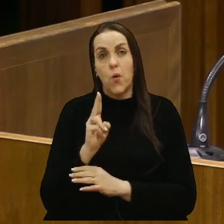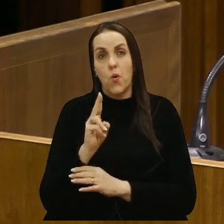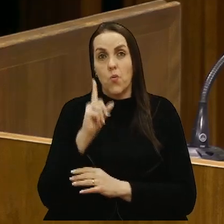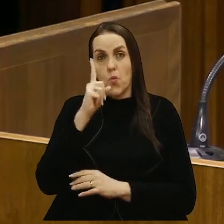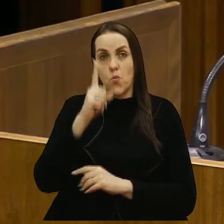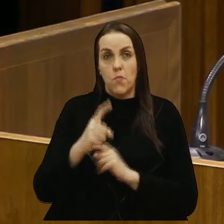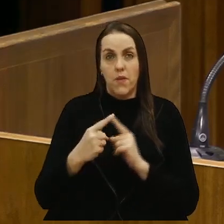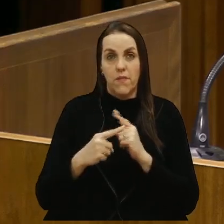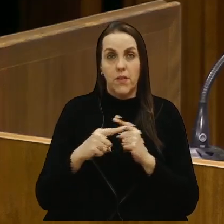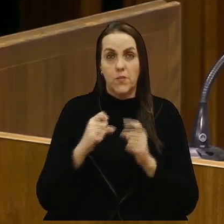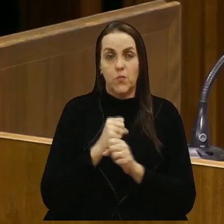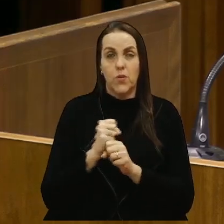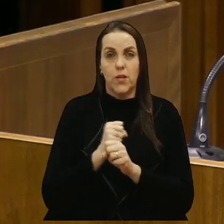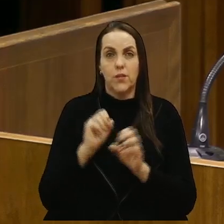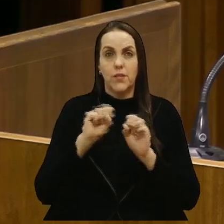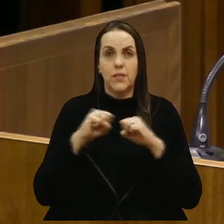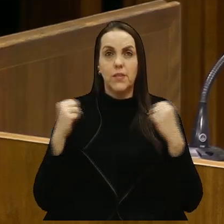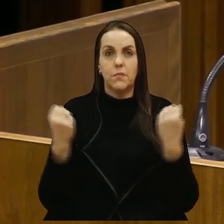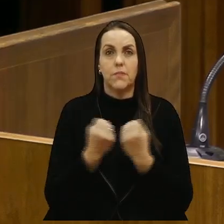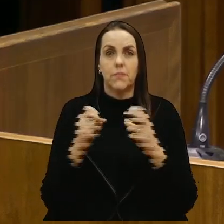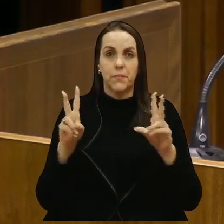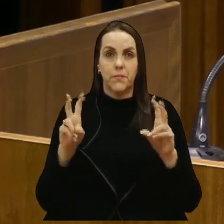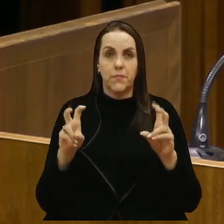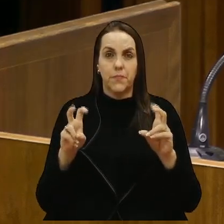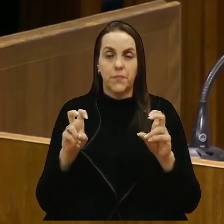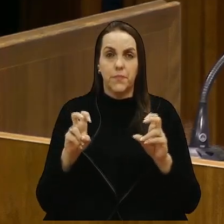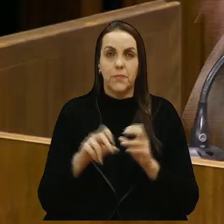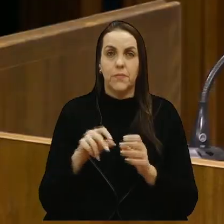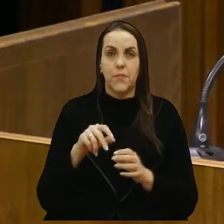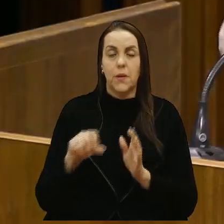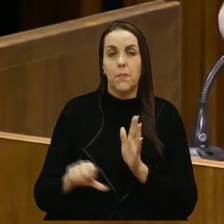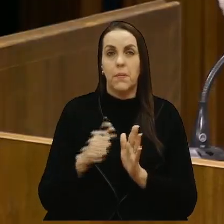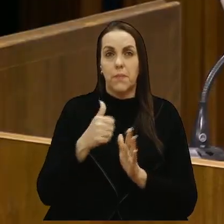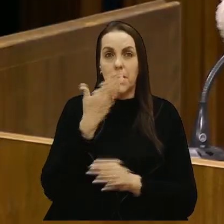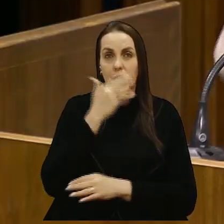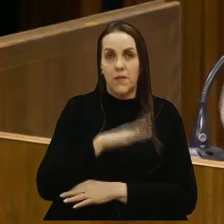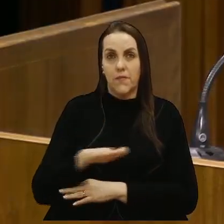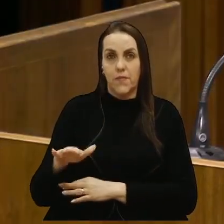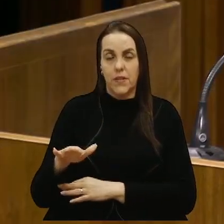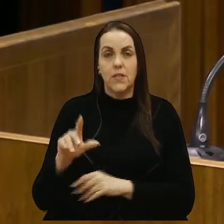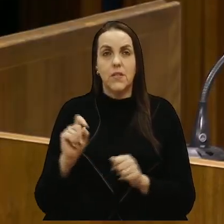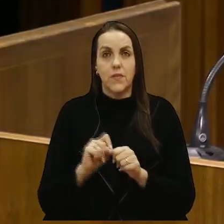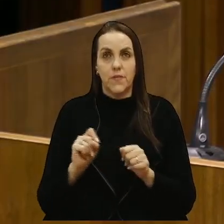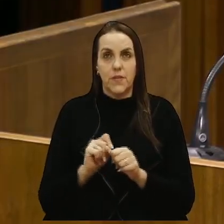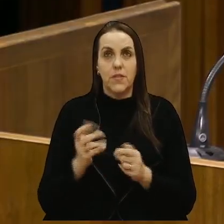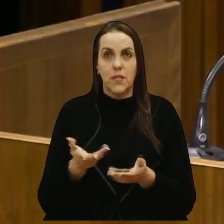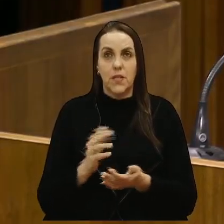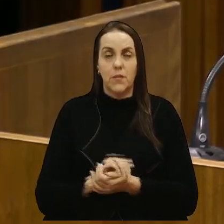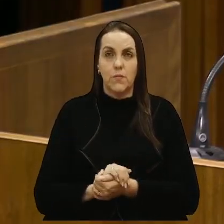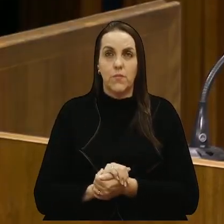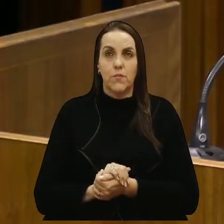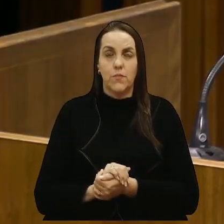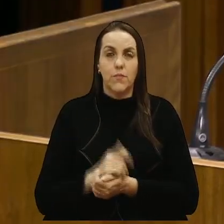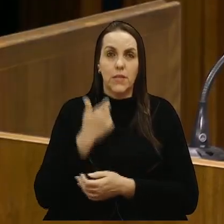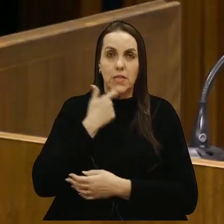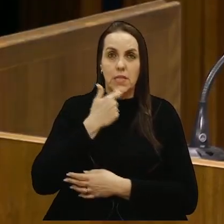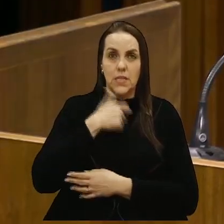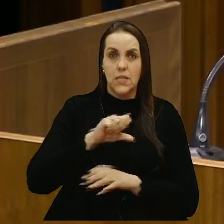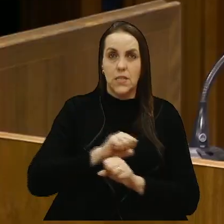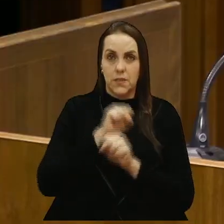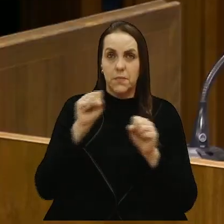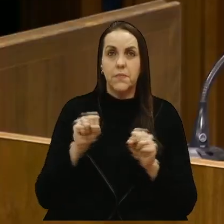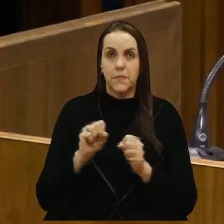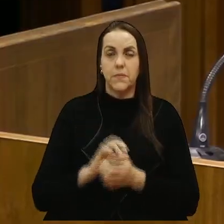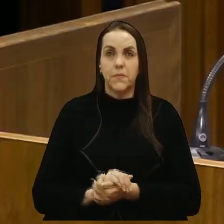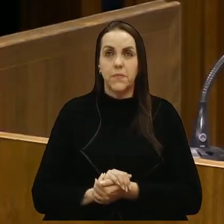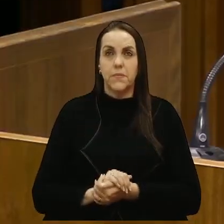anos, seminários sobre a primeira infância, que nós realizamos na sexta de manhã,